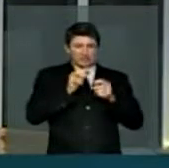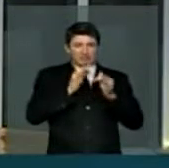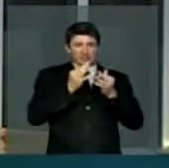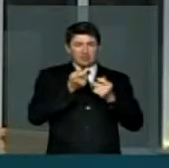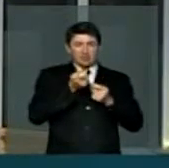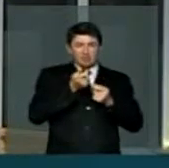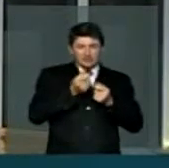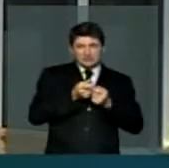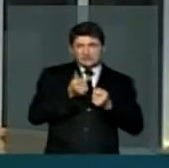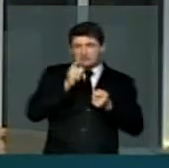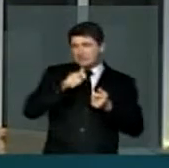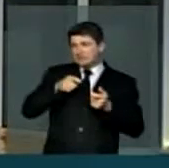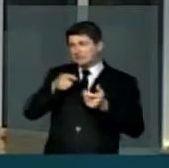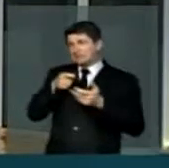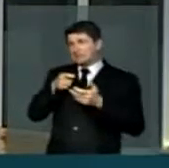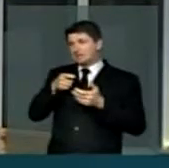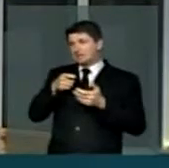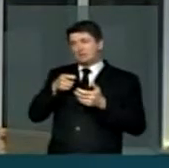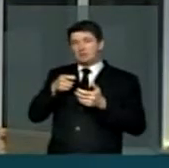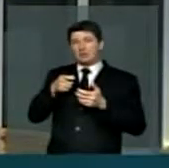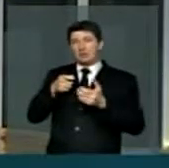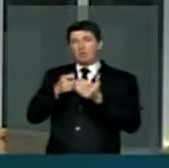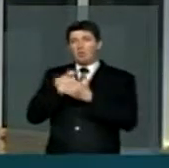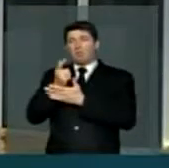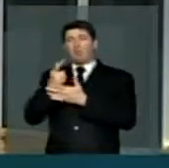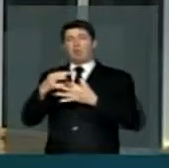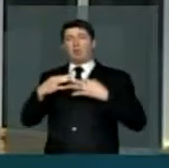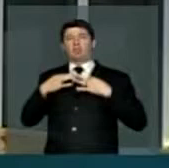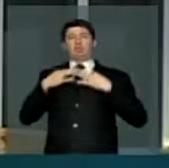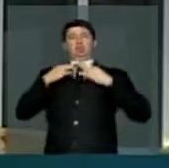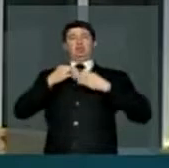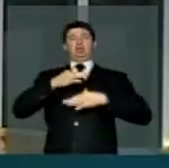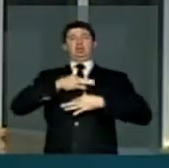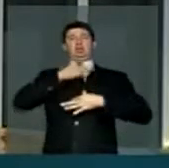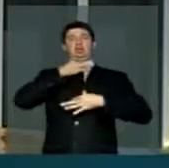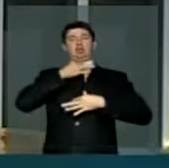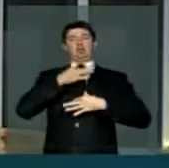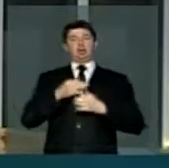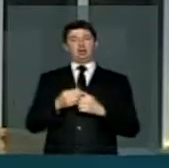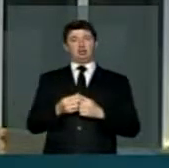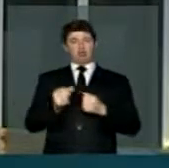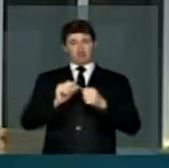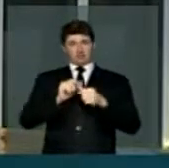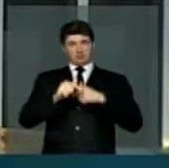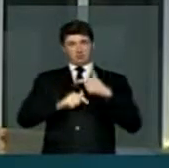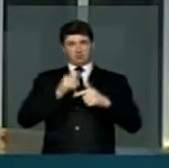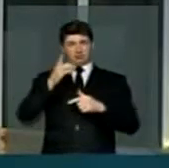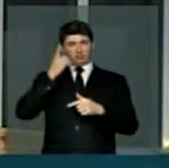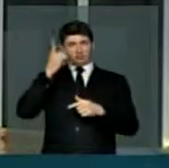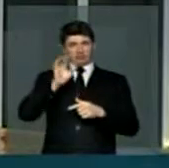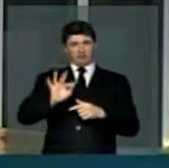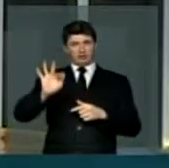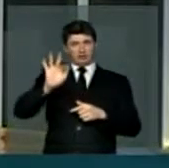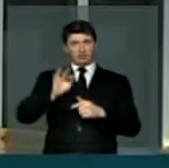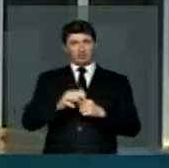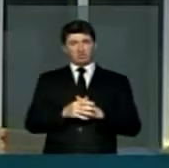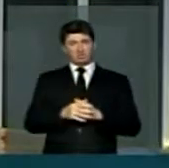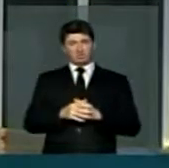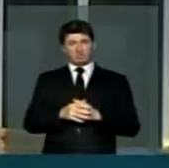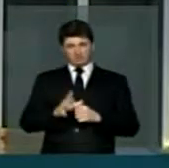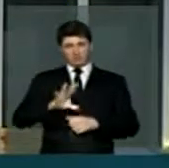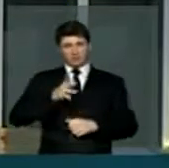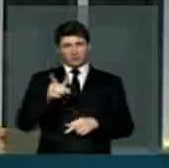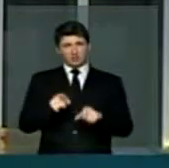familiares para poder adquirir um terno e assim ser possível exercer o seu mandato de deputado federal? E